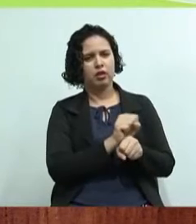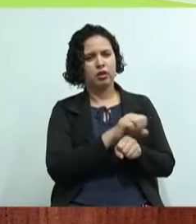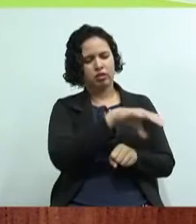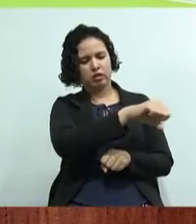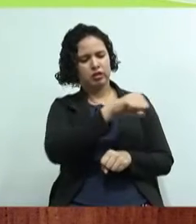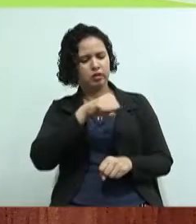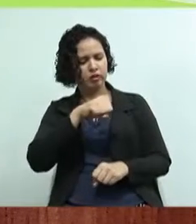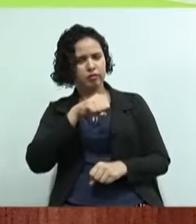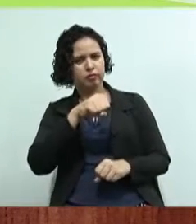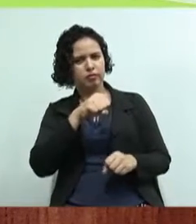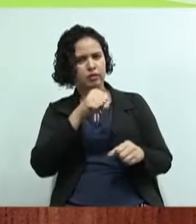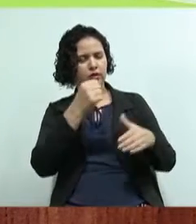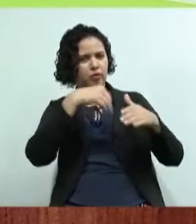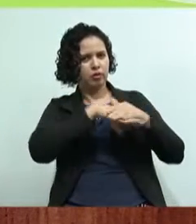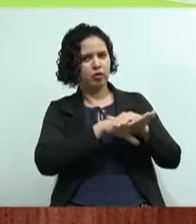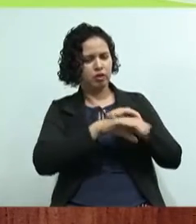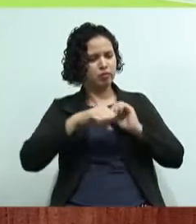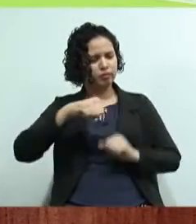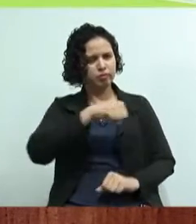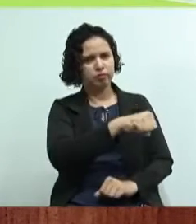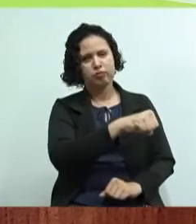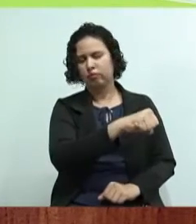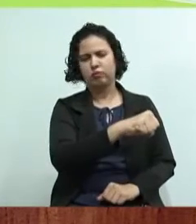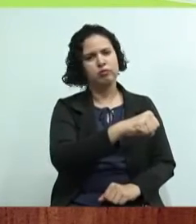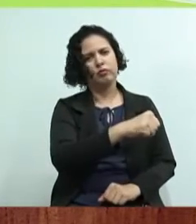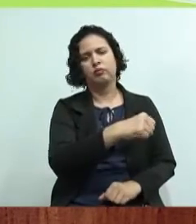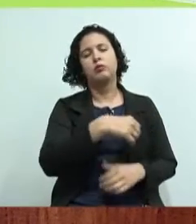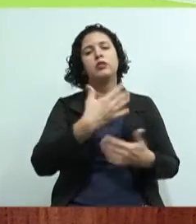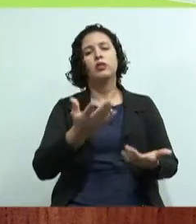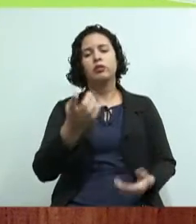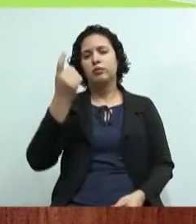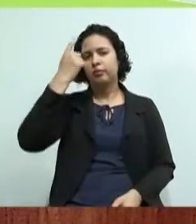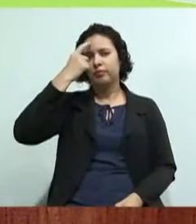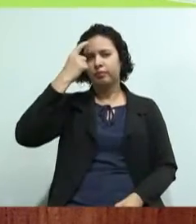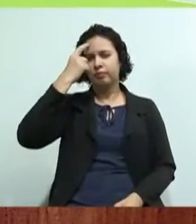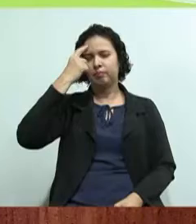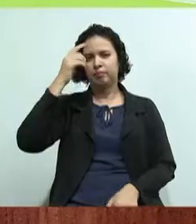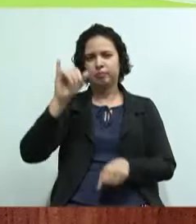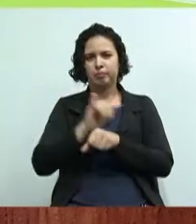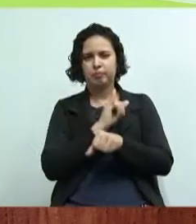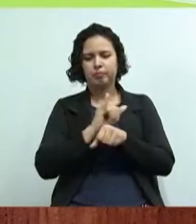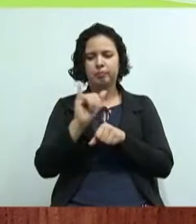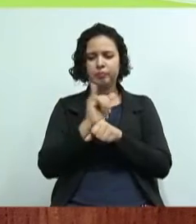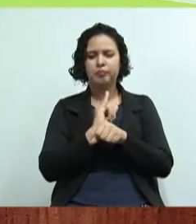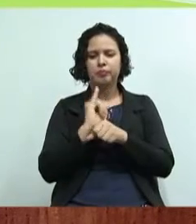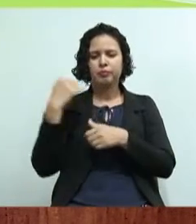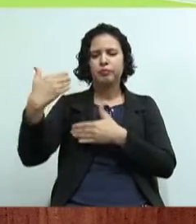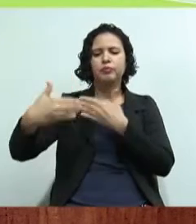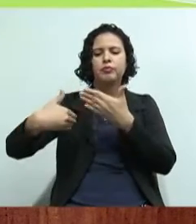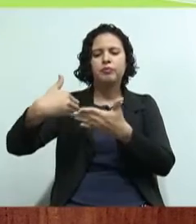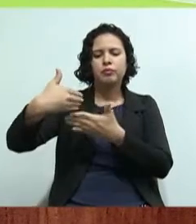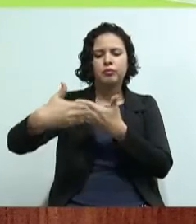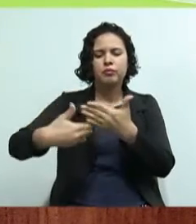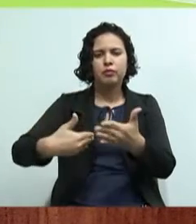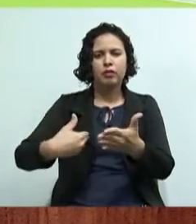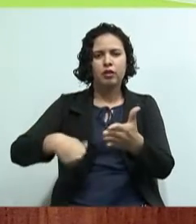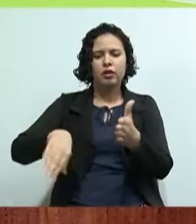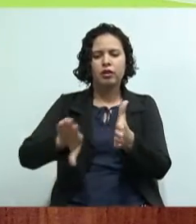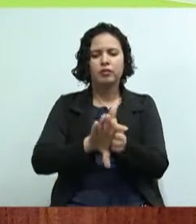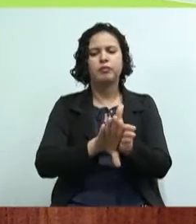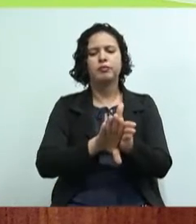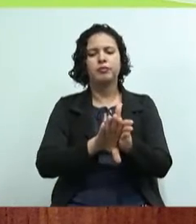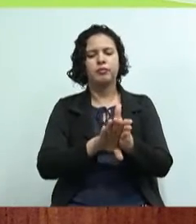gaveta. Assim como o pensamento estratégico evoluiu ao longo do tempo, né, passando do financeiro até a administração estratégica,